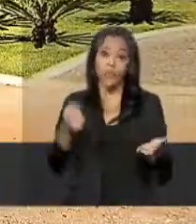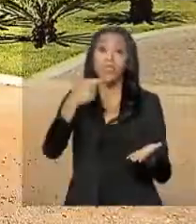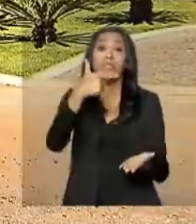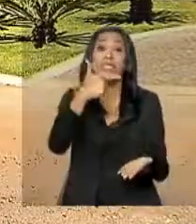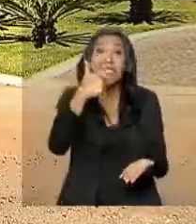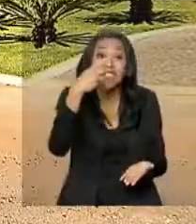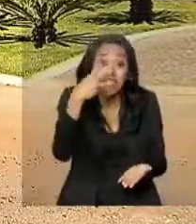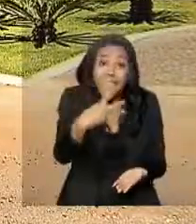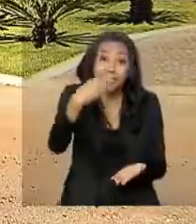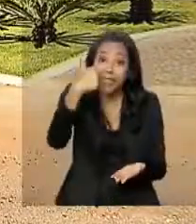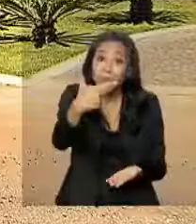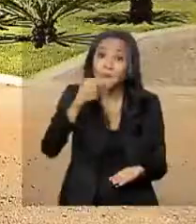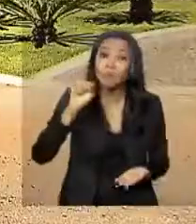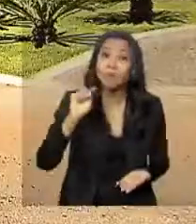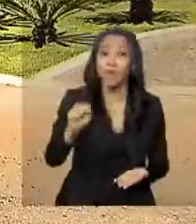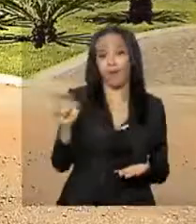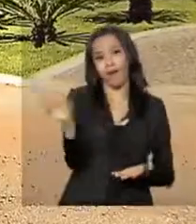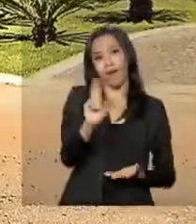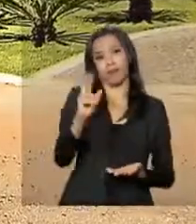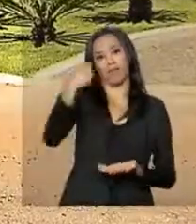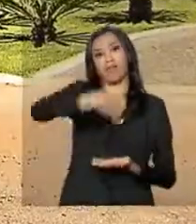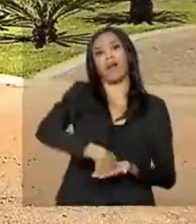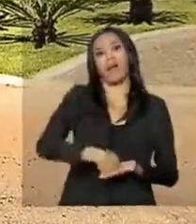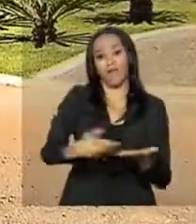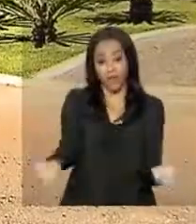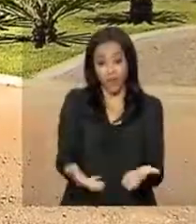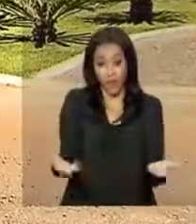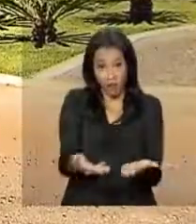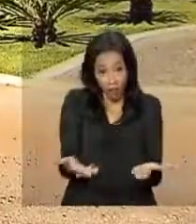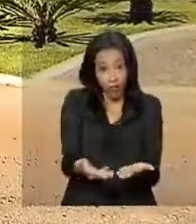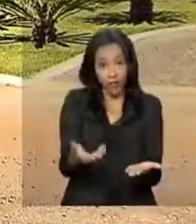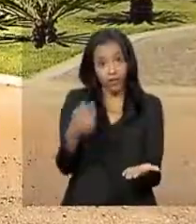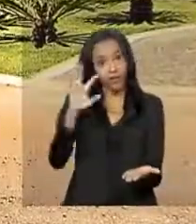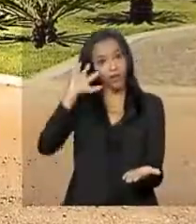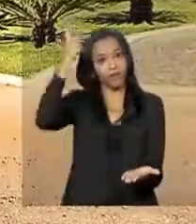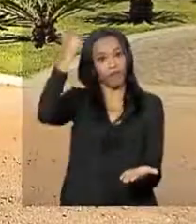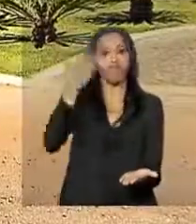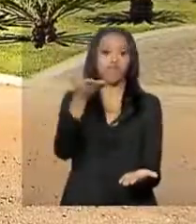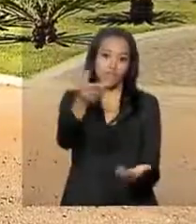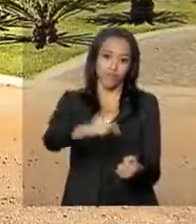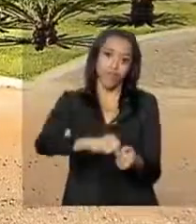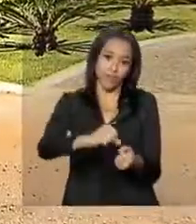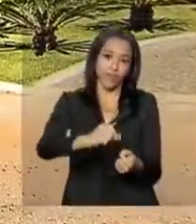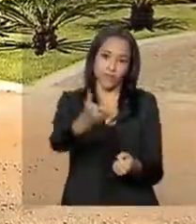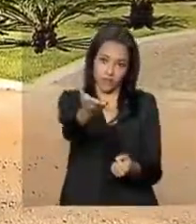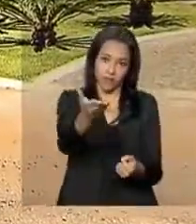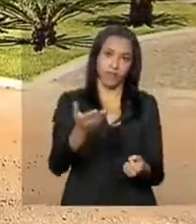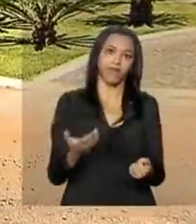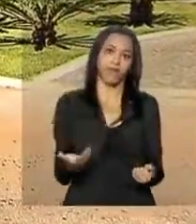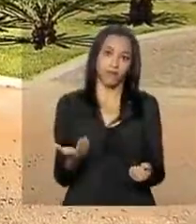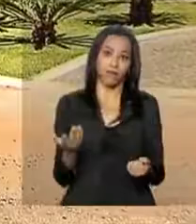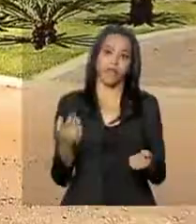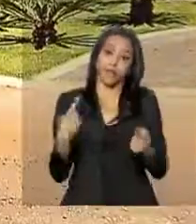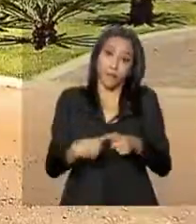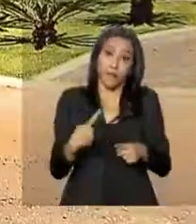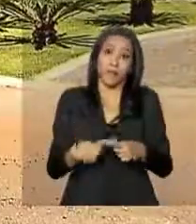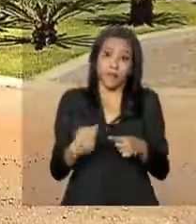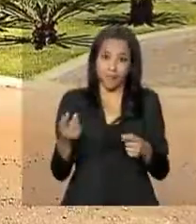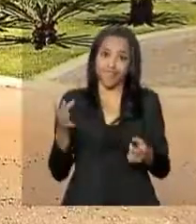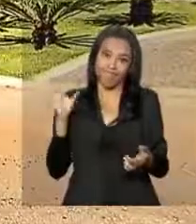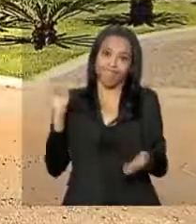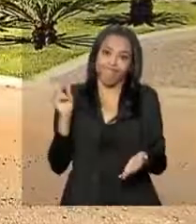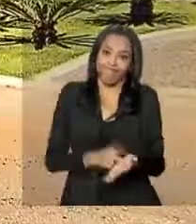mil. E aí agora chegou a vez de eu fazer essa usina. Então eu resolvi fazer porque, de